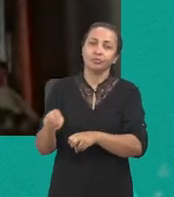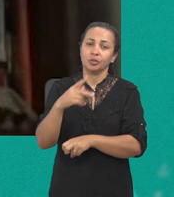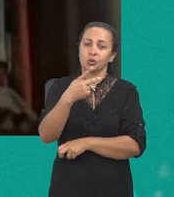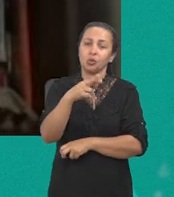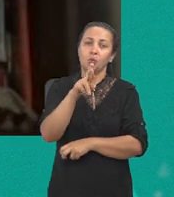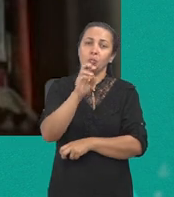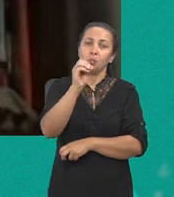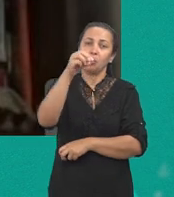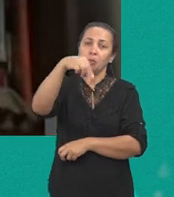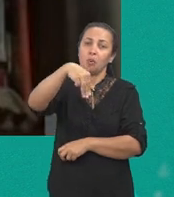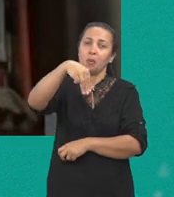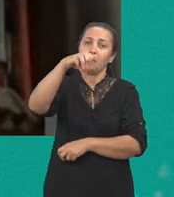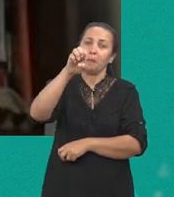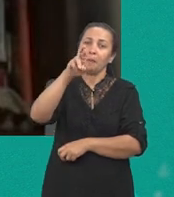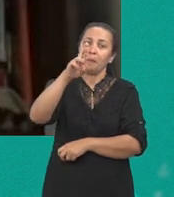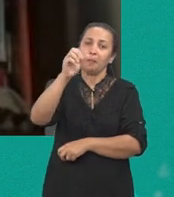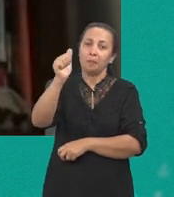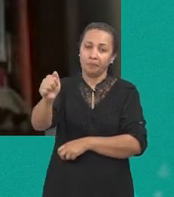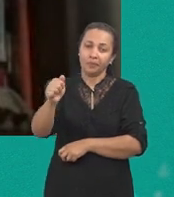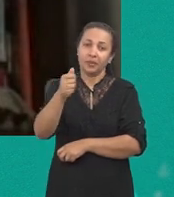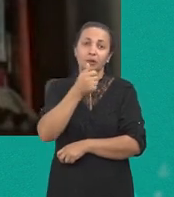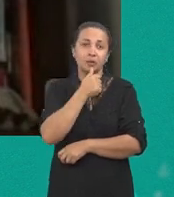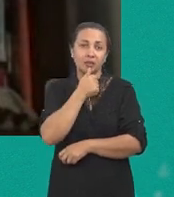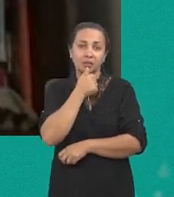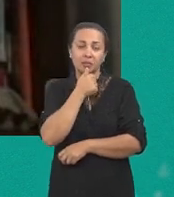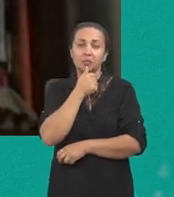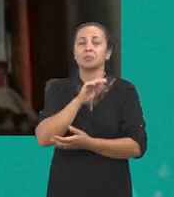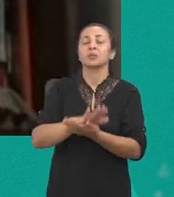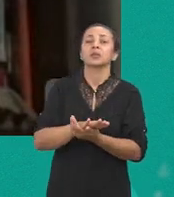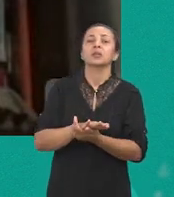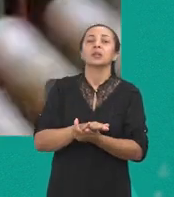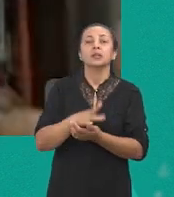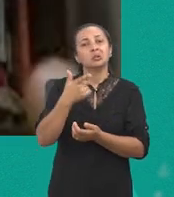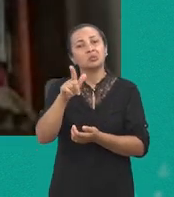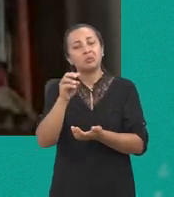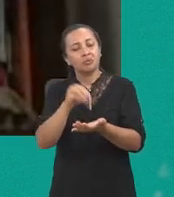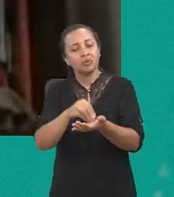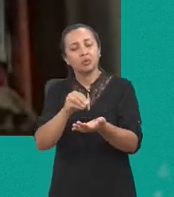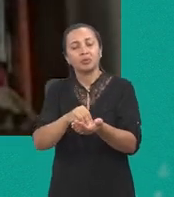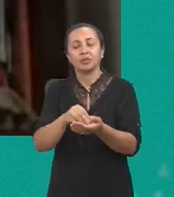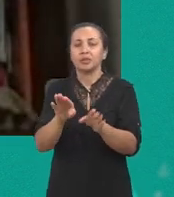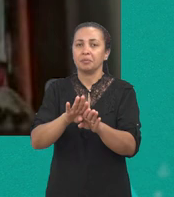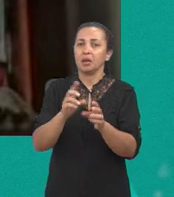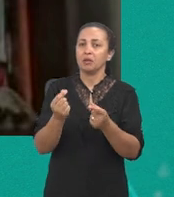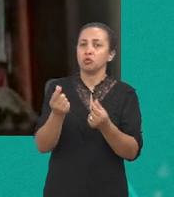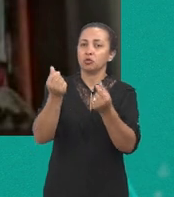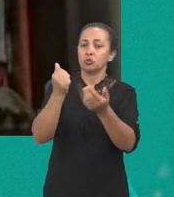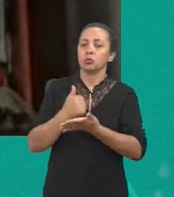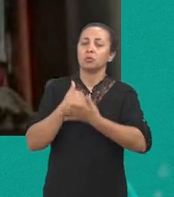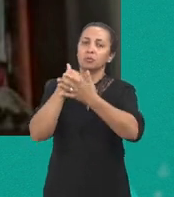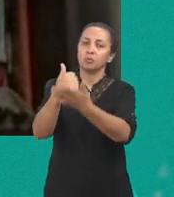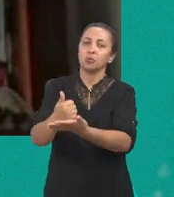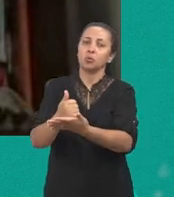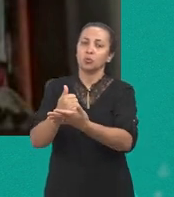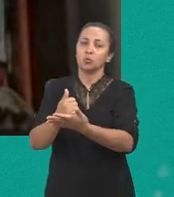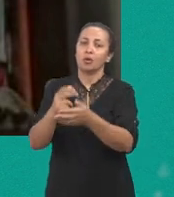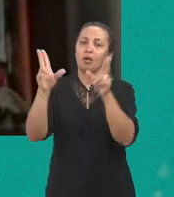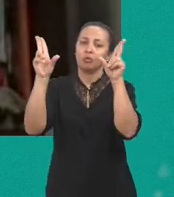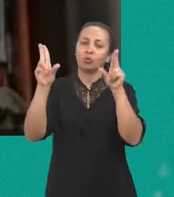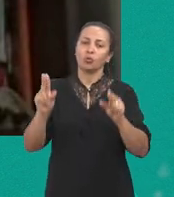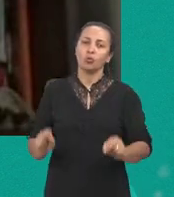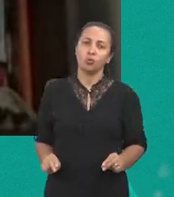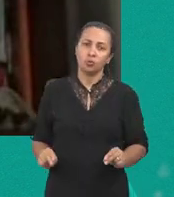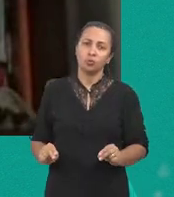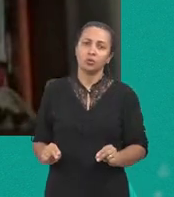ao pronera por exemplo programa nacional de educação da reforma agrária a gente tem também é o ex